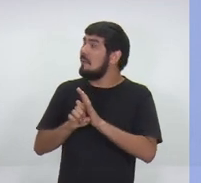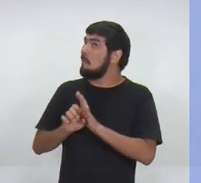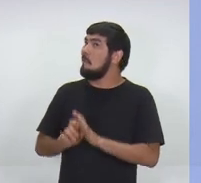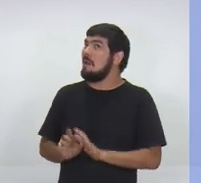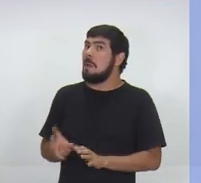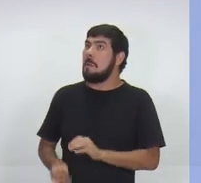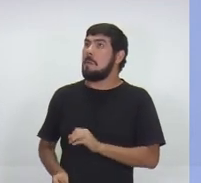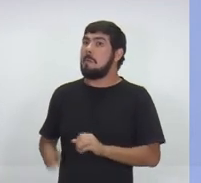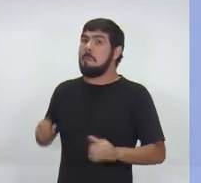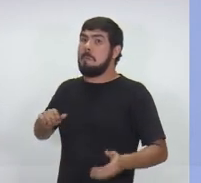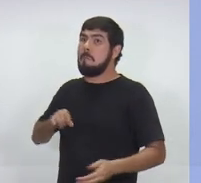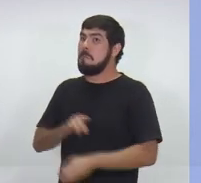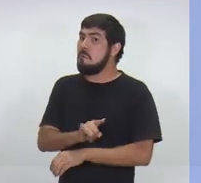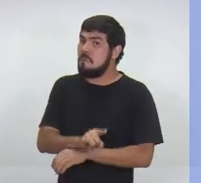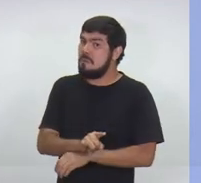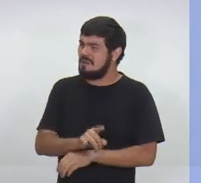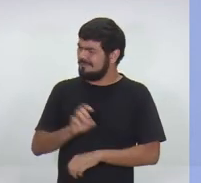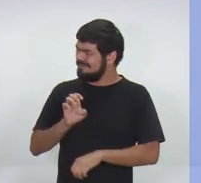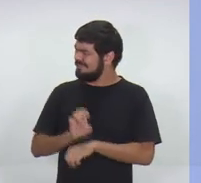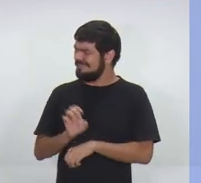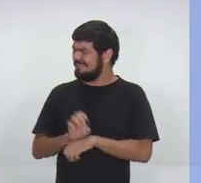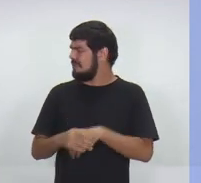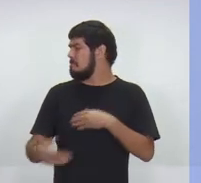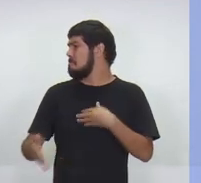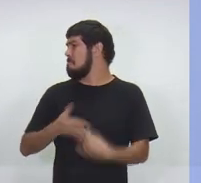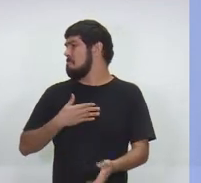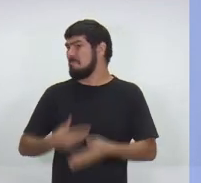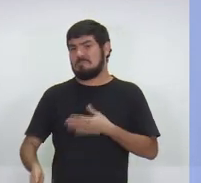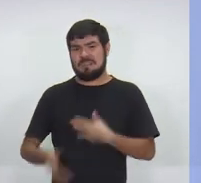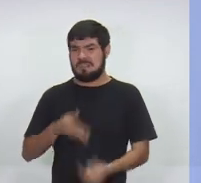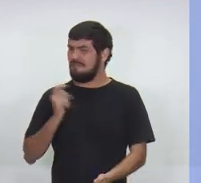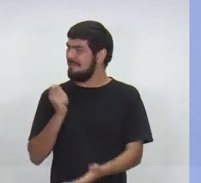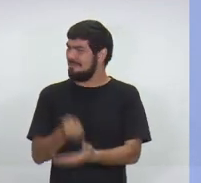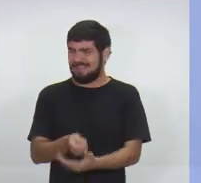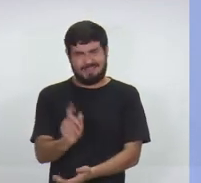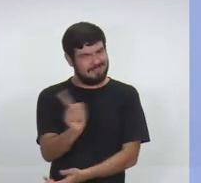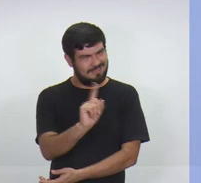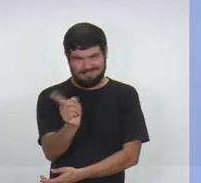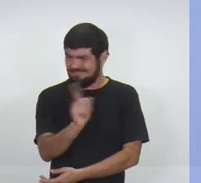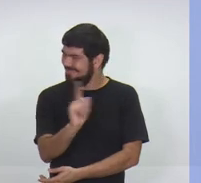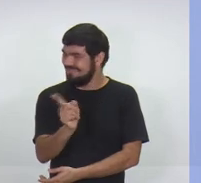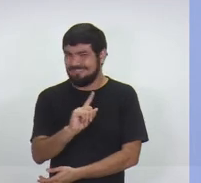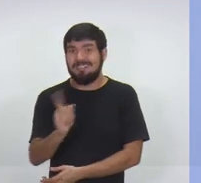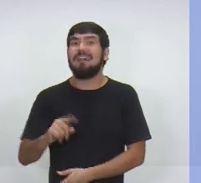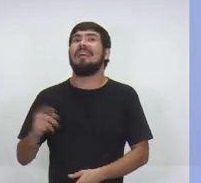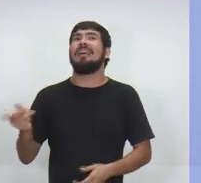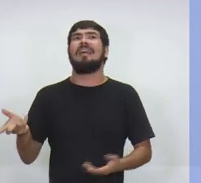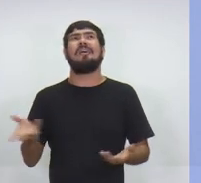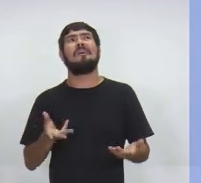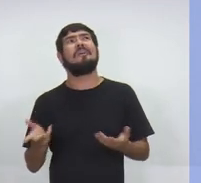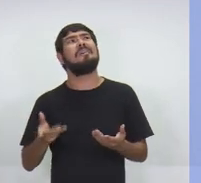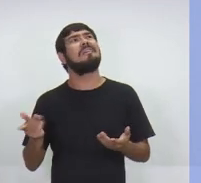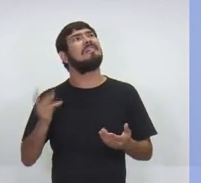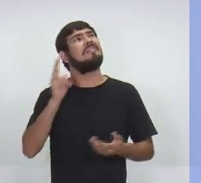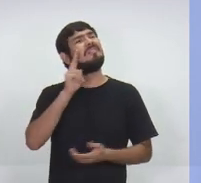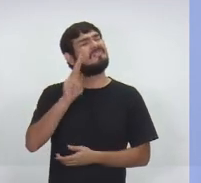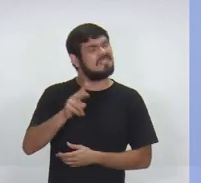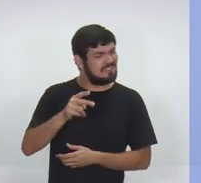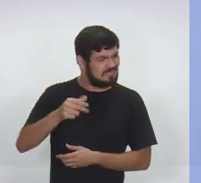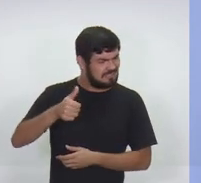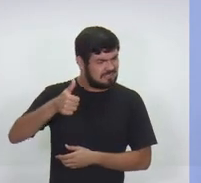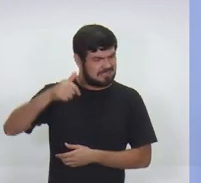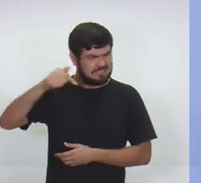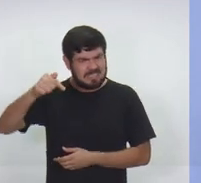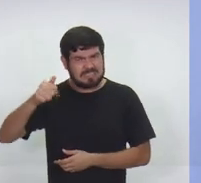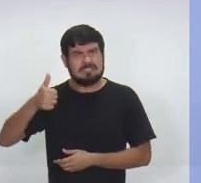porque o estado não vai fechar suas contas até agora a previsão dele não chega aos 17 quase 18 milhões